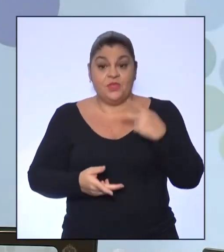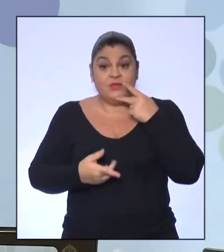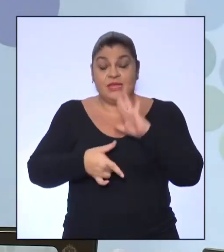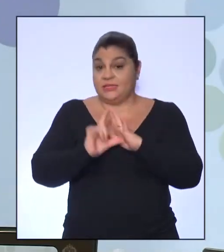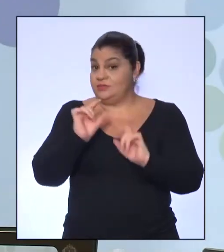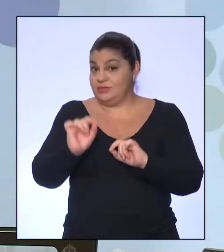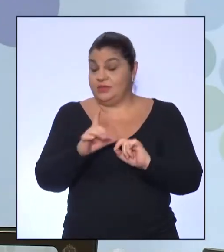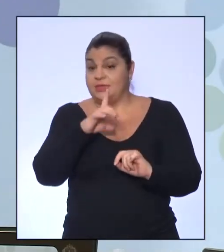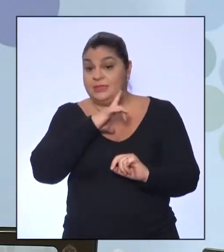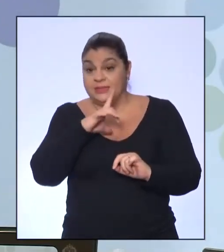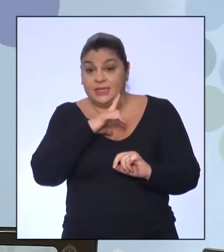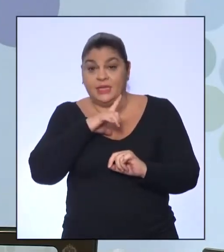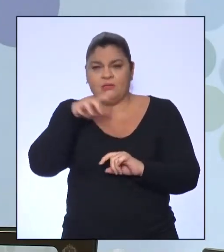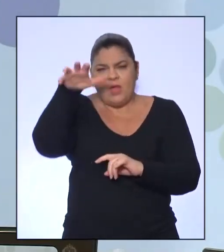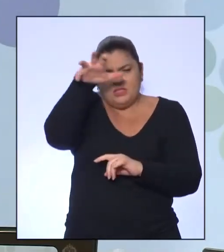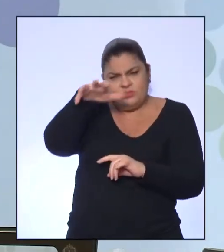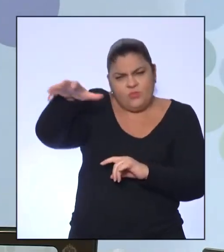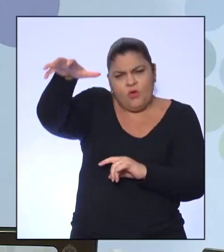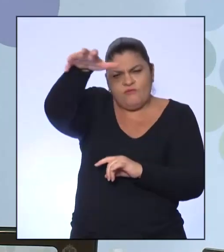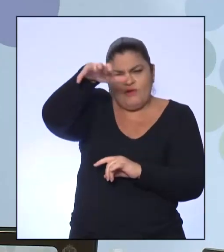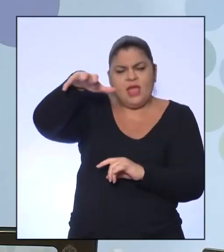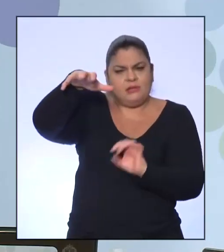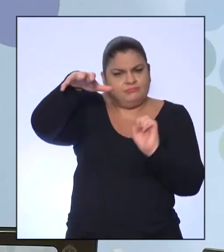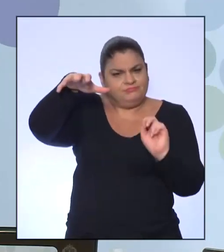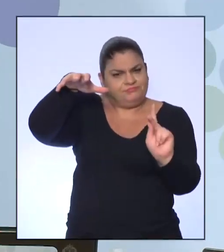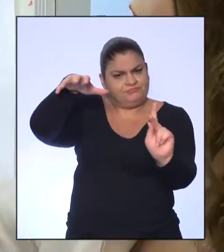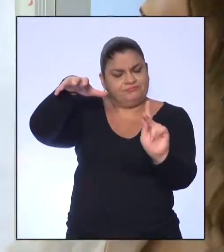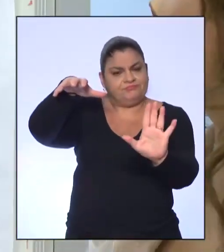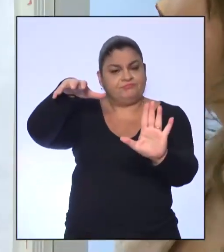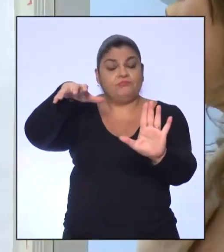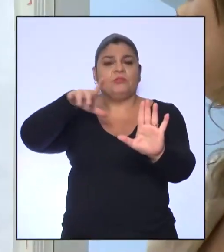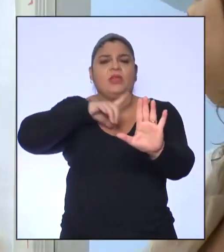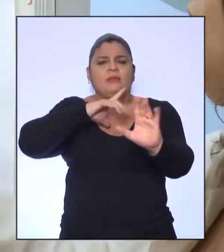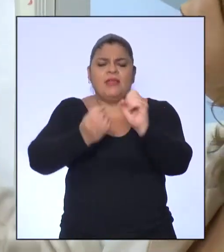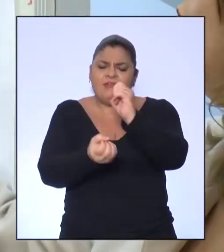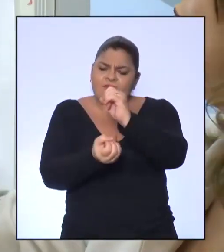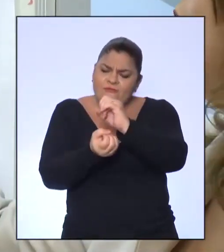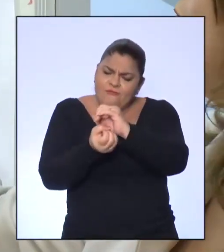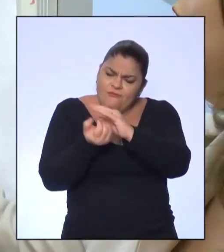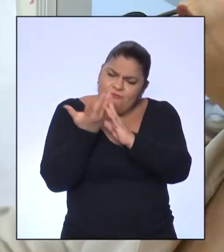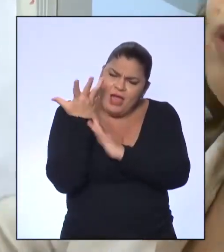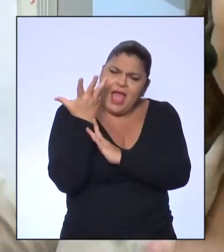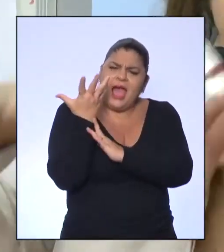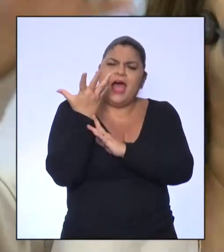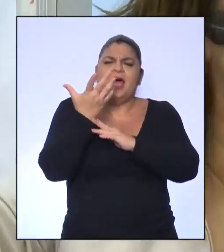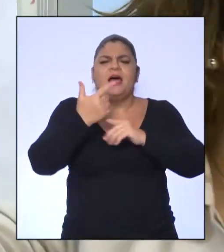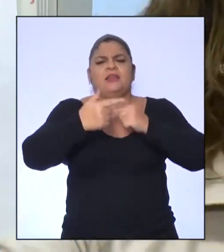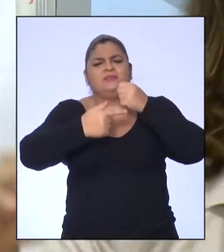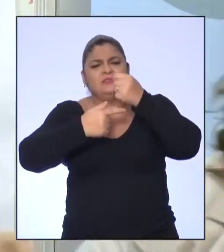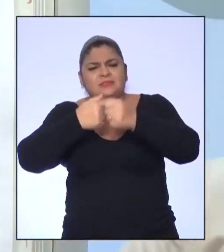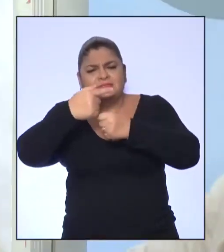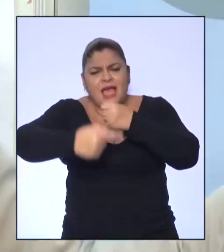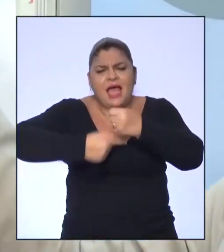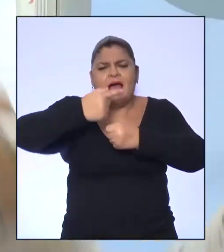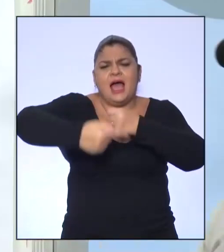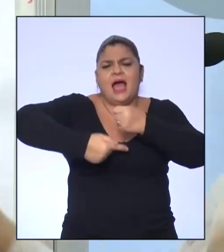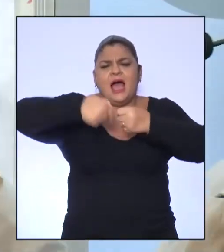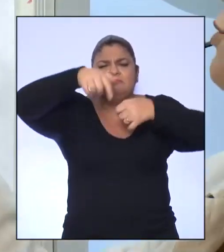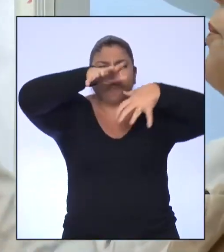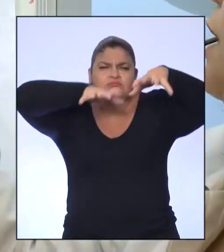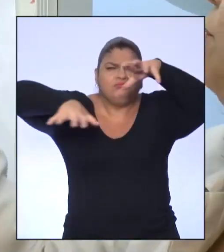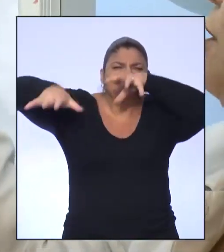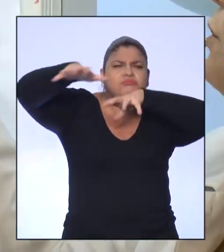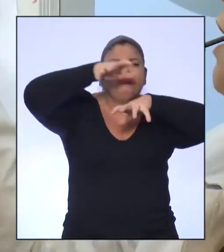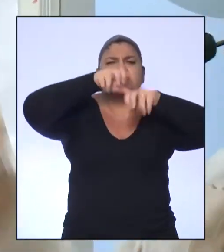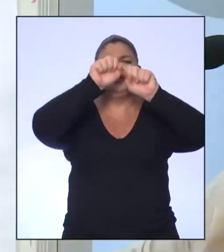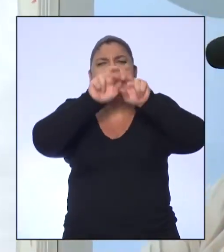vocês que eu tenho lá a atmosfera. Ótimo. Eu tenho um monte de átomo de hidrogênio flutuando. Eu tenho